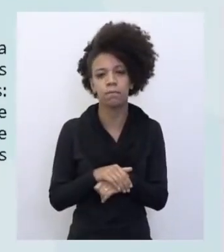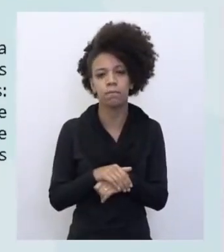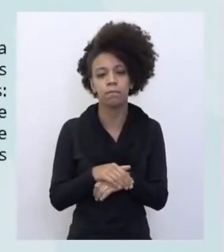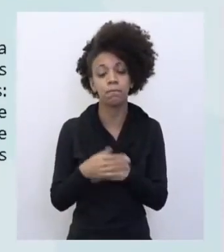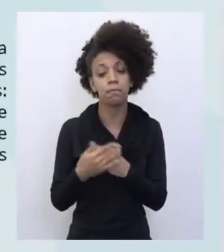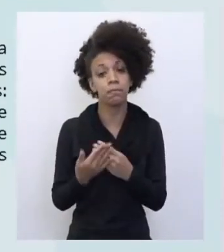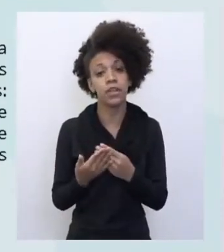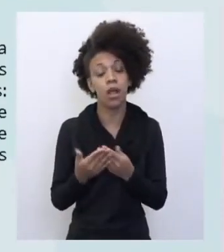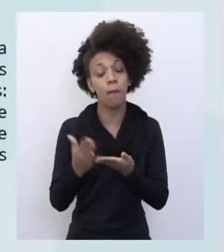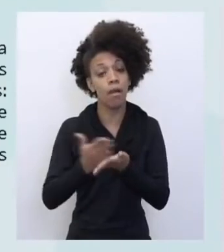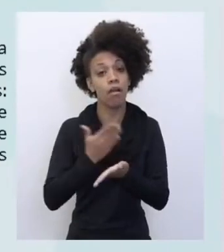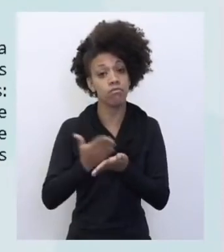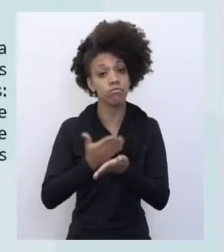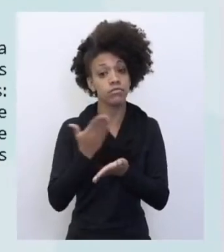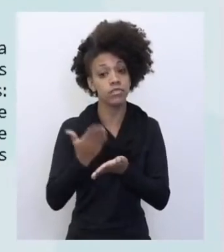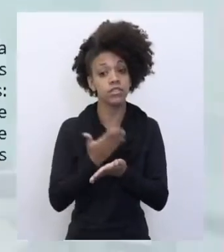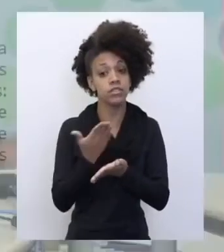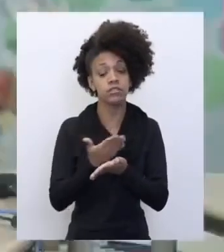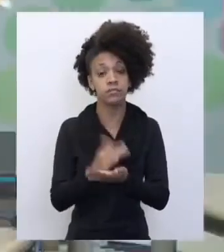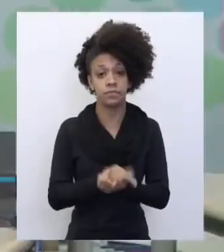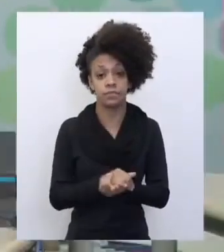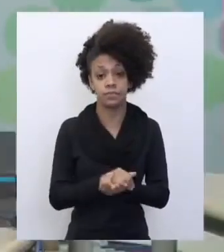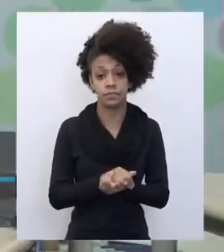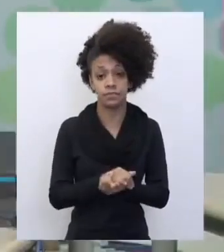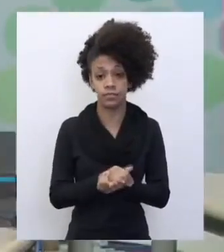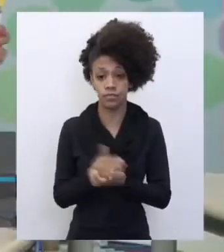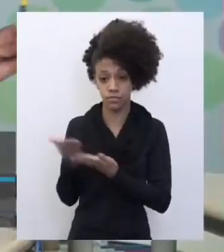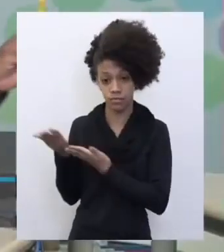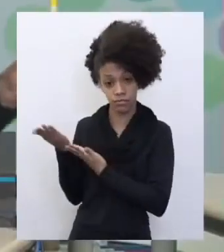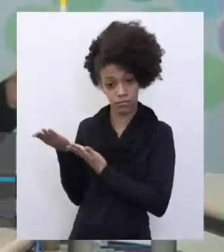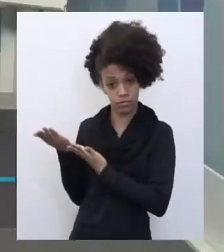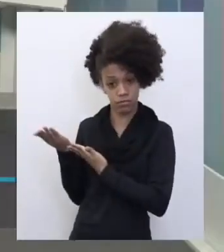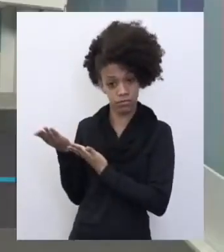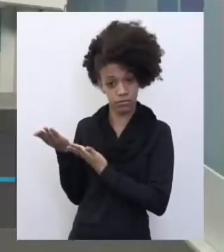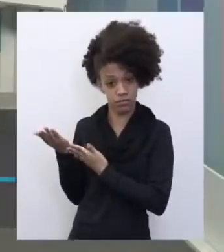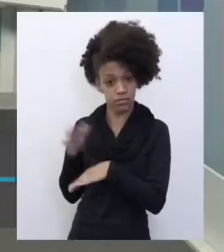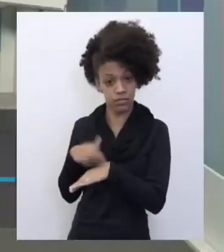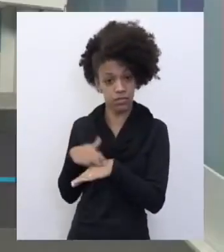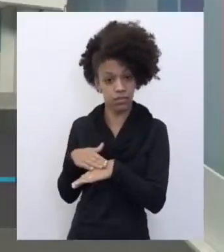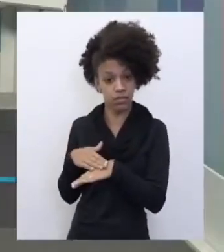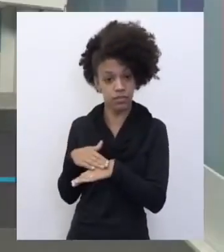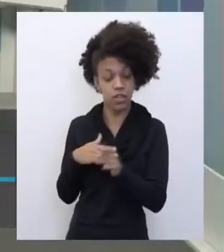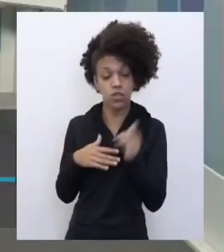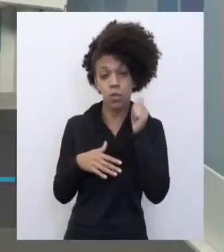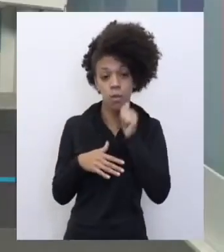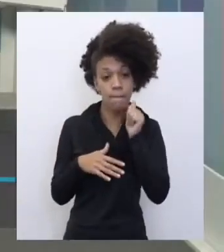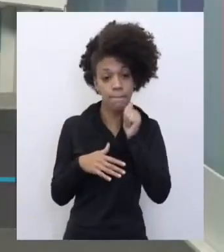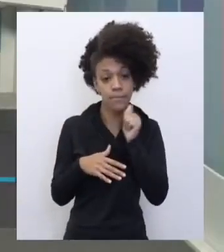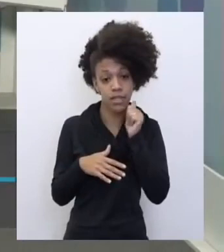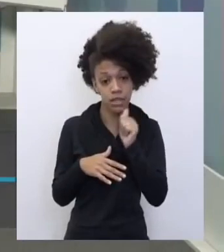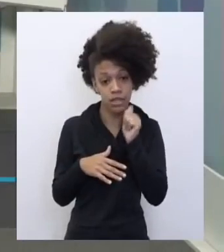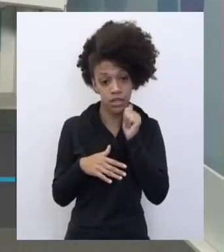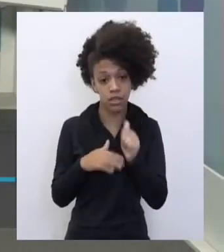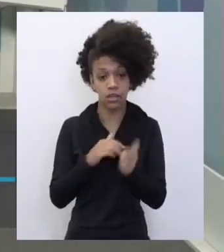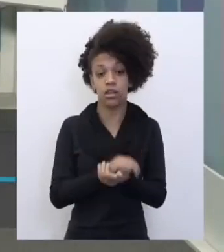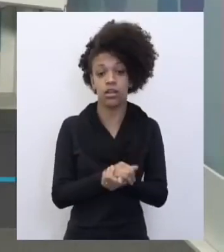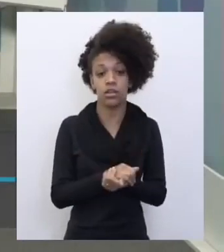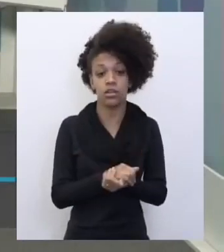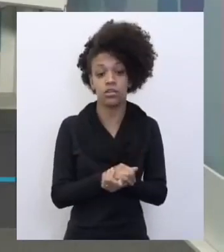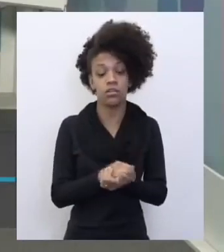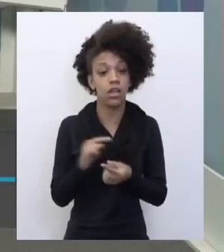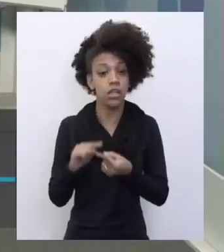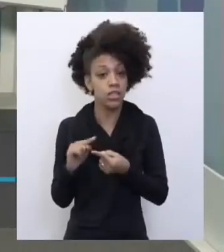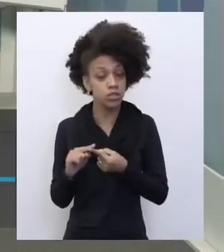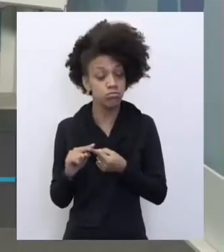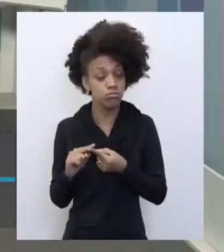peguei uma revista. Ó, turma, e fiz uma menininha e